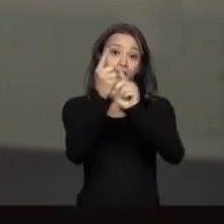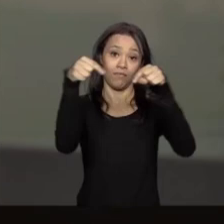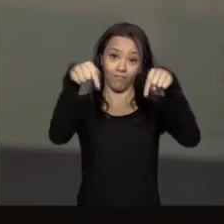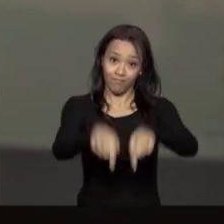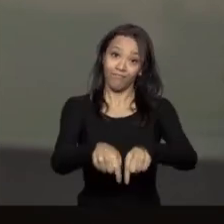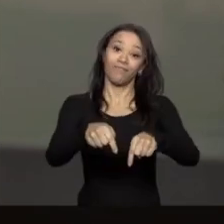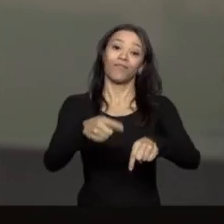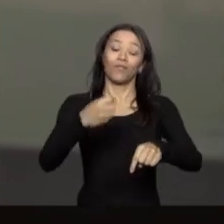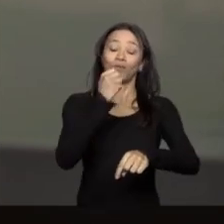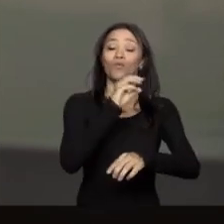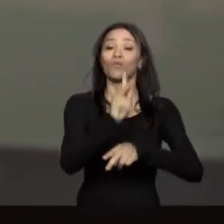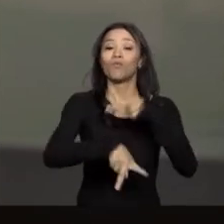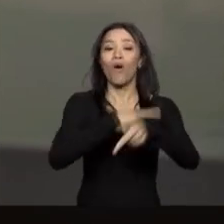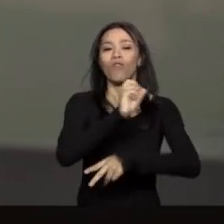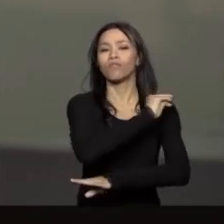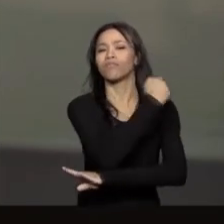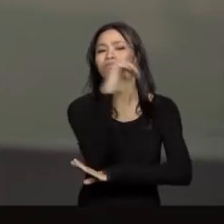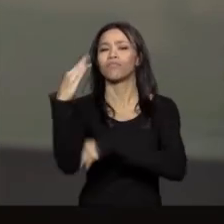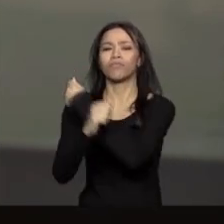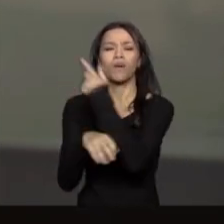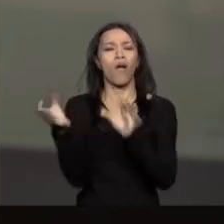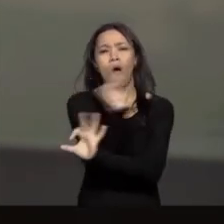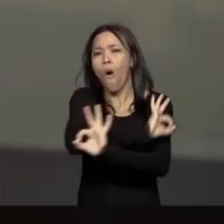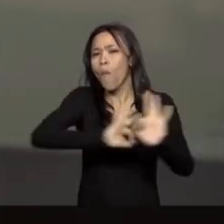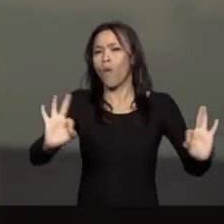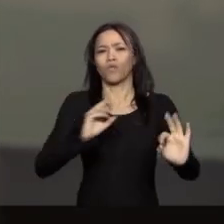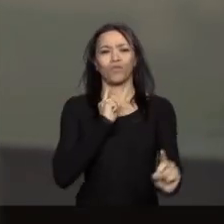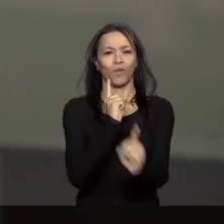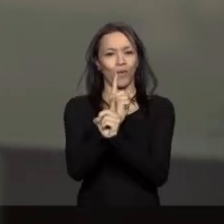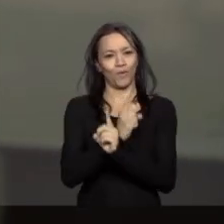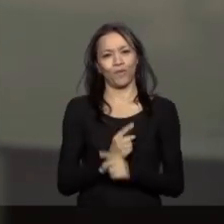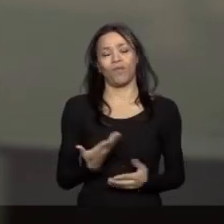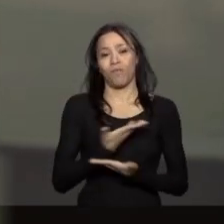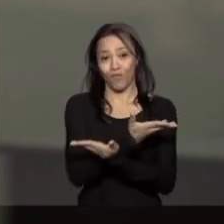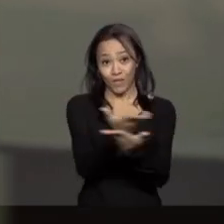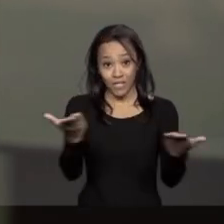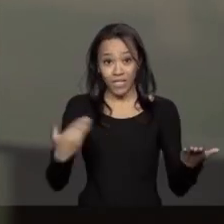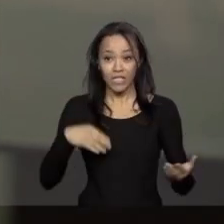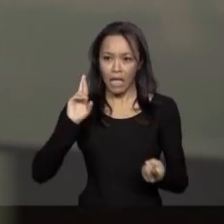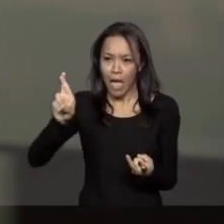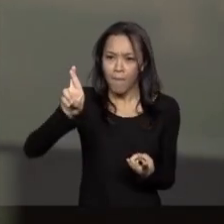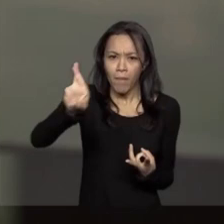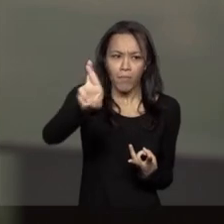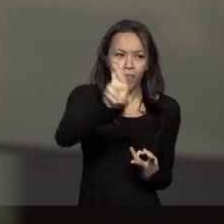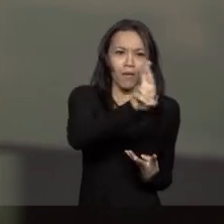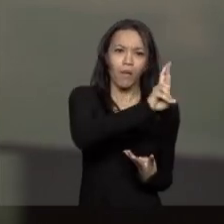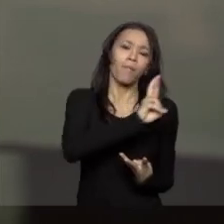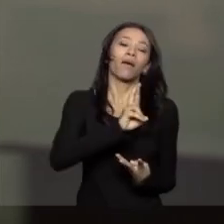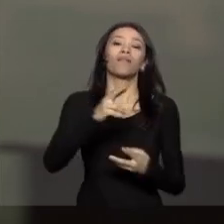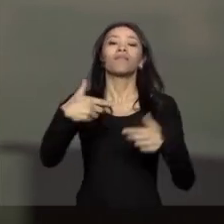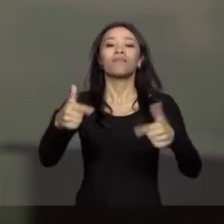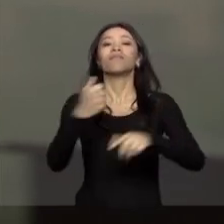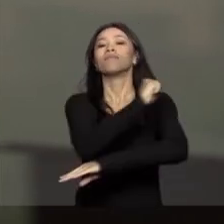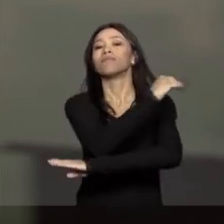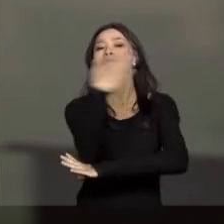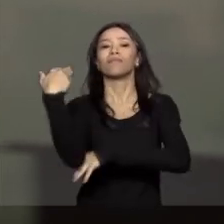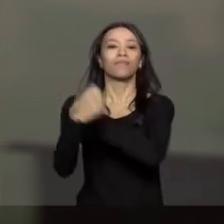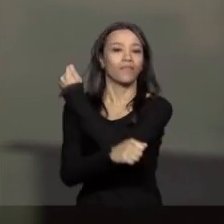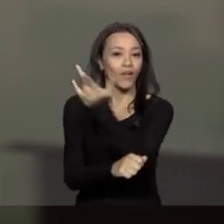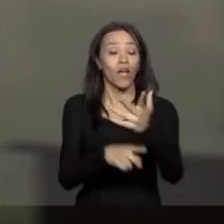dos povos da floresta um excelente encontro para todos os representantes dos povos da